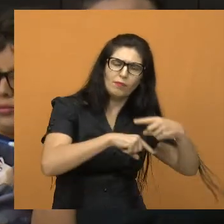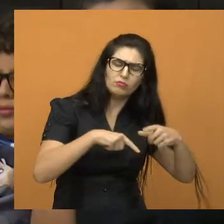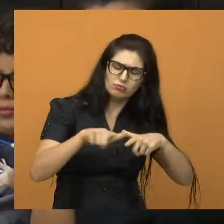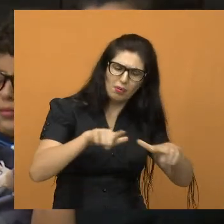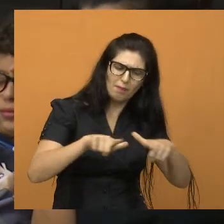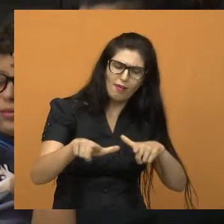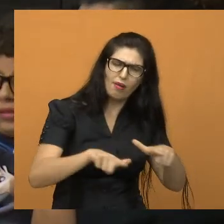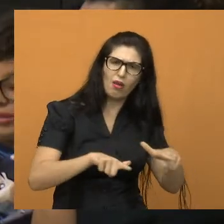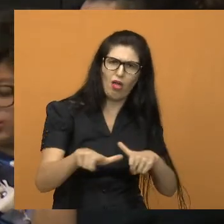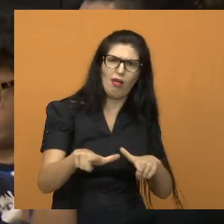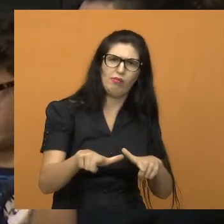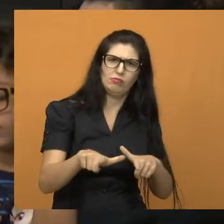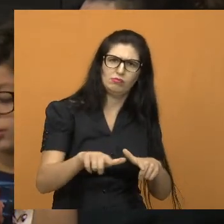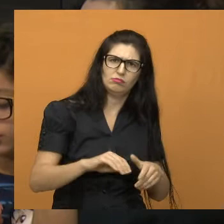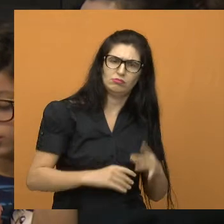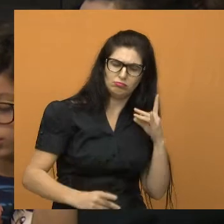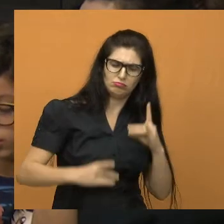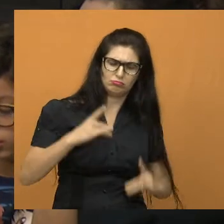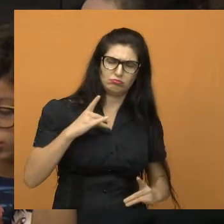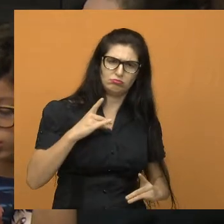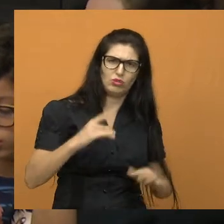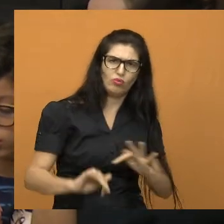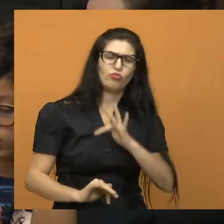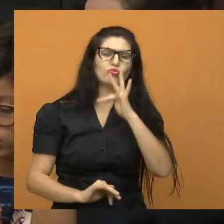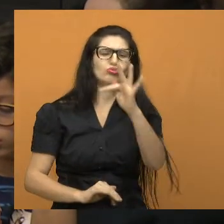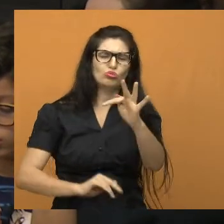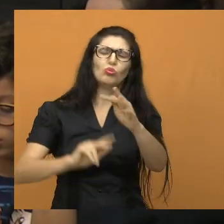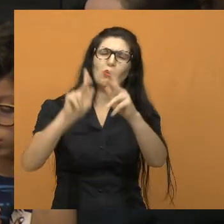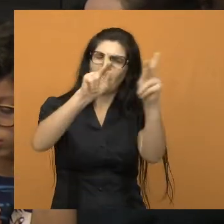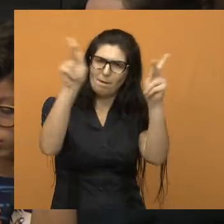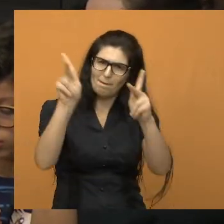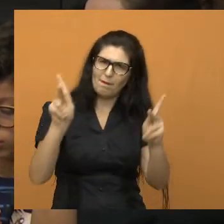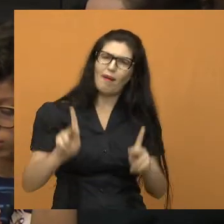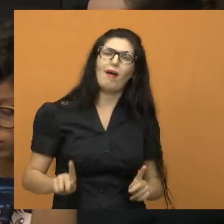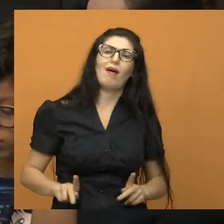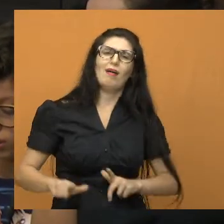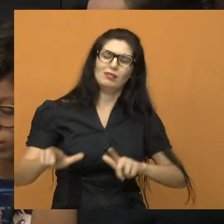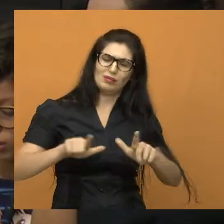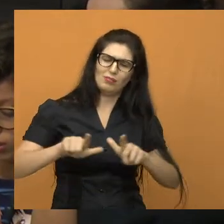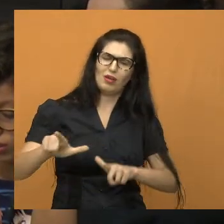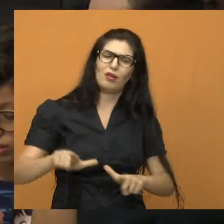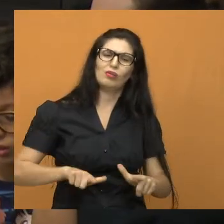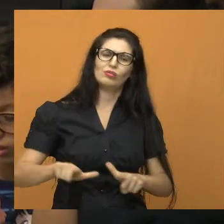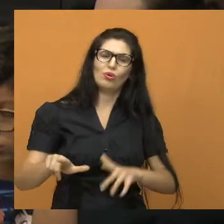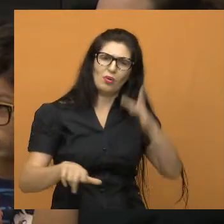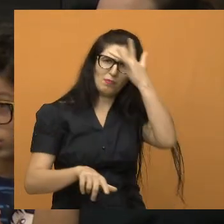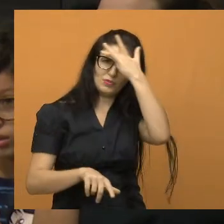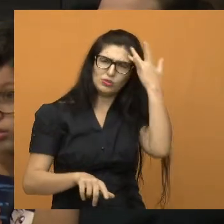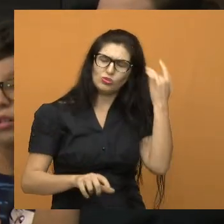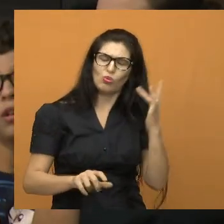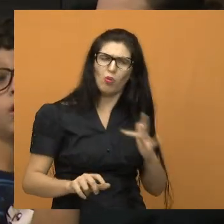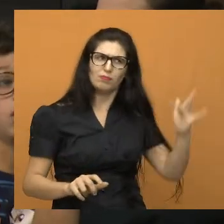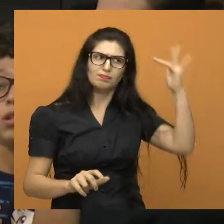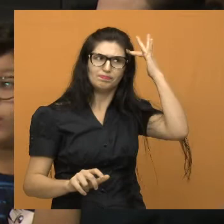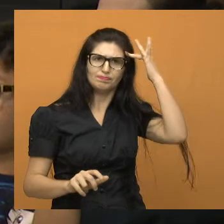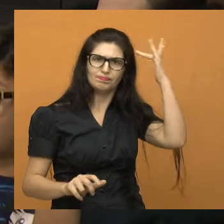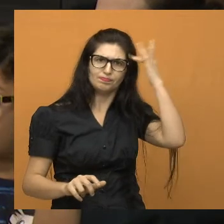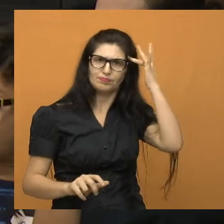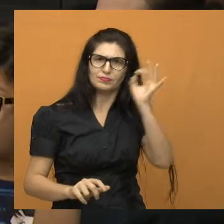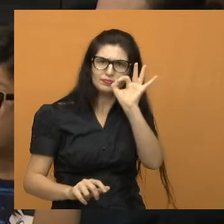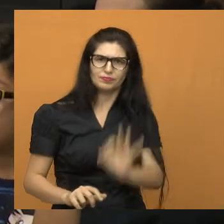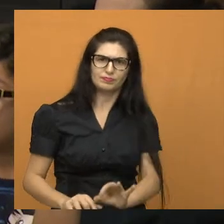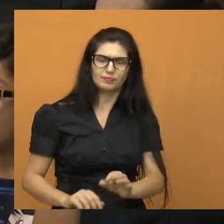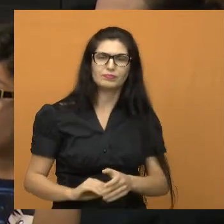possibilidade dele se tornar uma pessoa da paz. E também, acho que a Patrícia, né, comentou sobre a questão